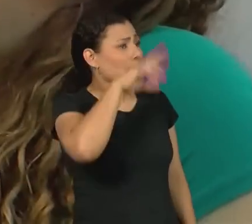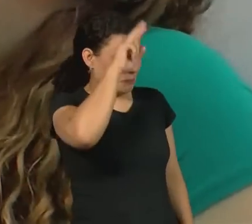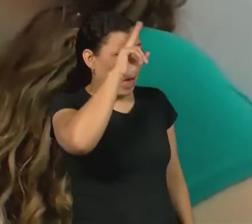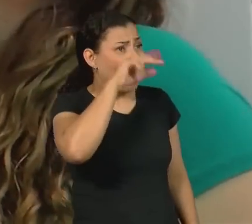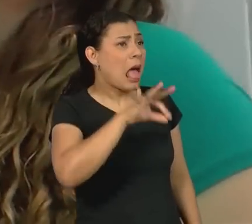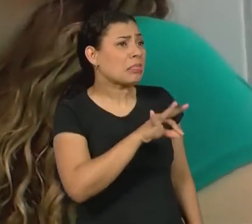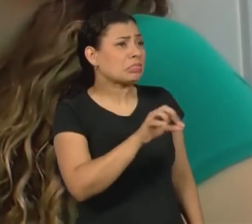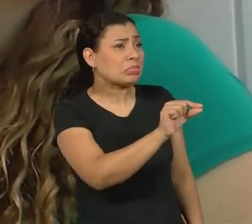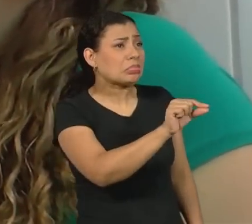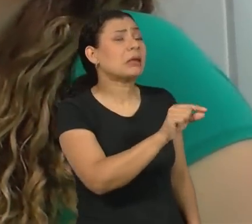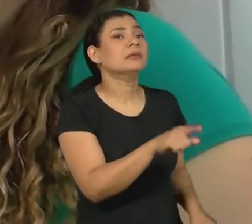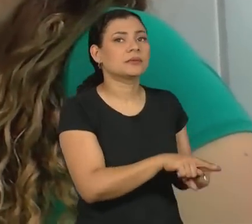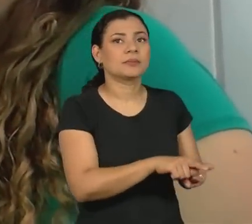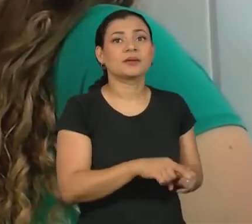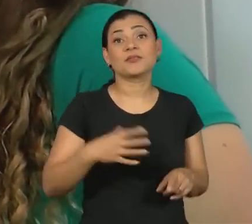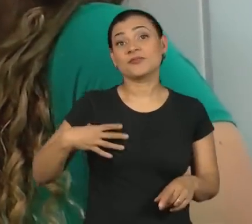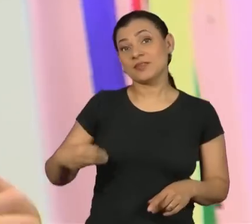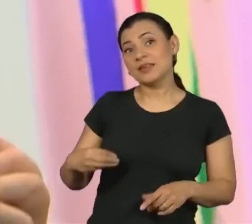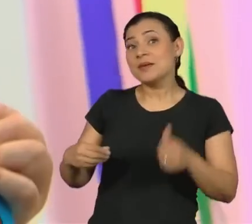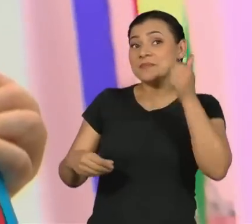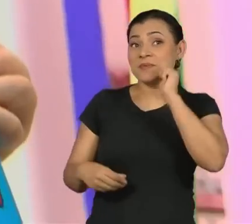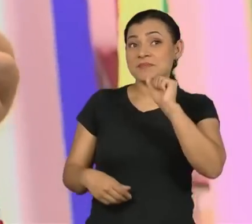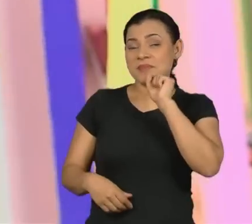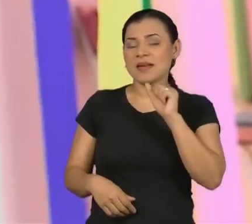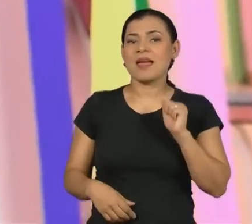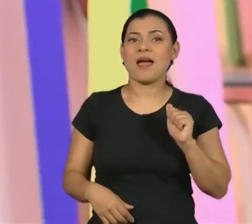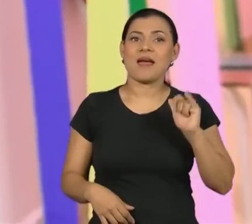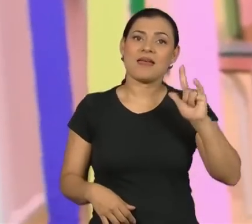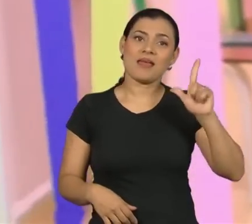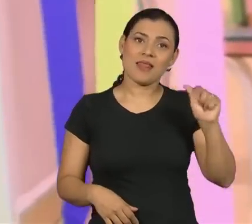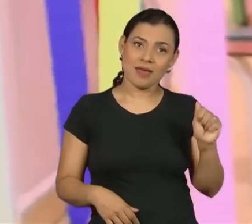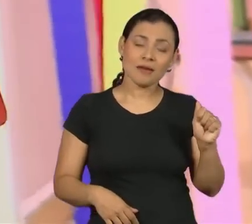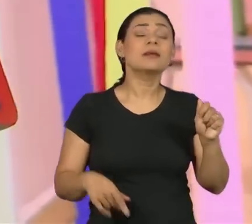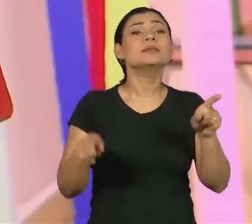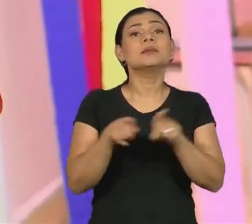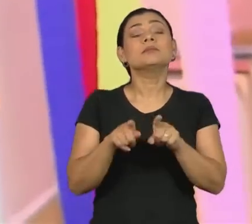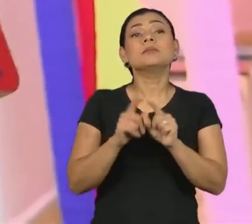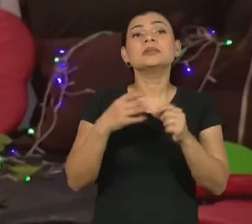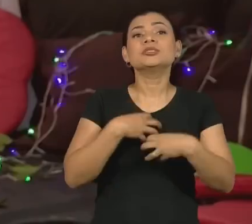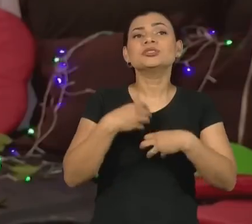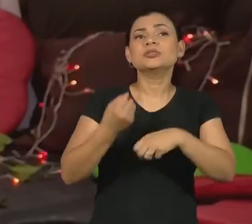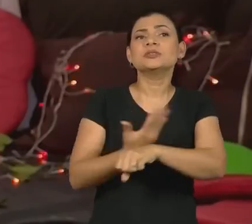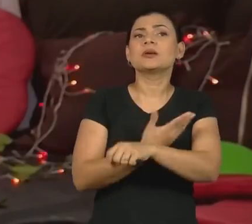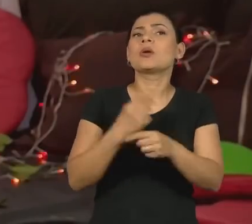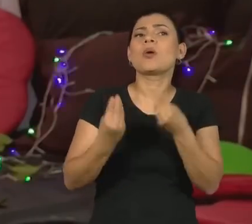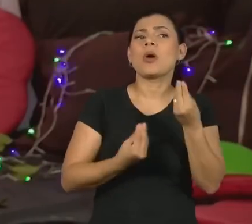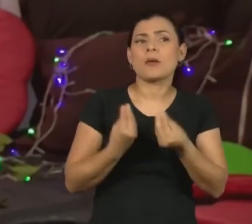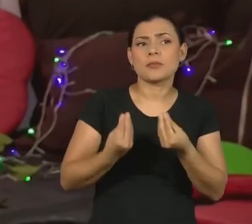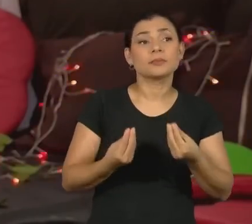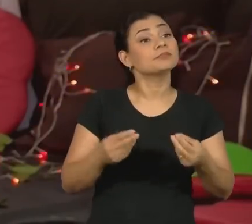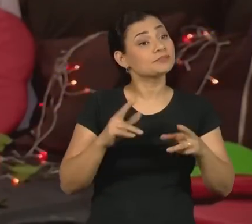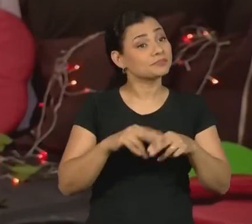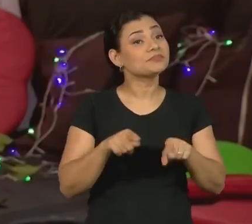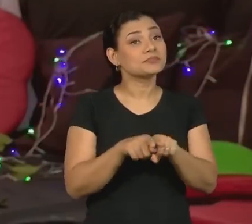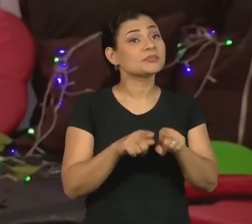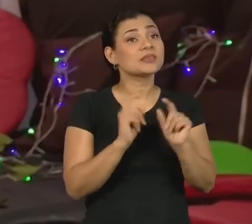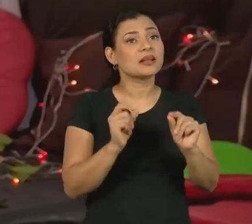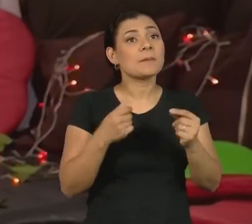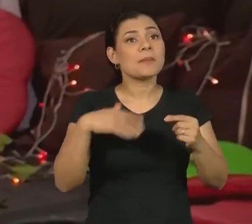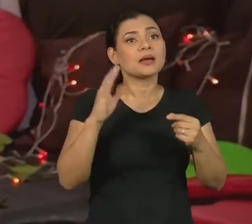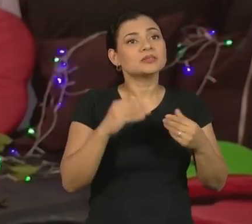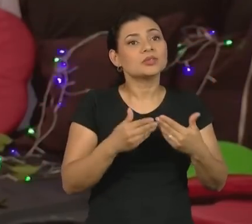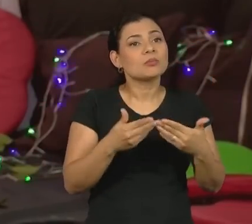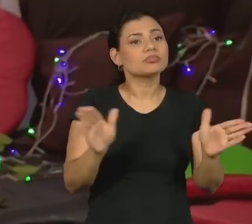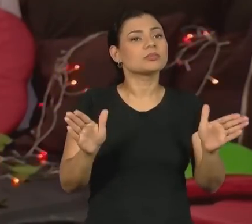No reflexo da filha, a mãe da Ayla reconhece um novo jeito de sentir. Ela tem dado mais aberturas